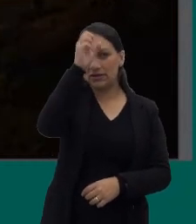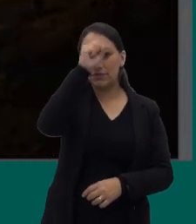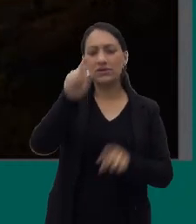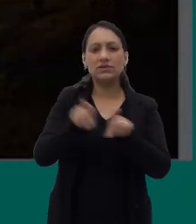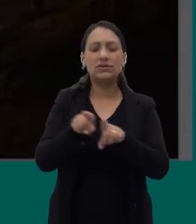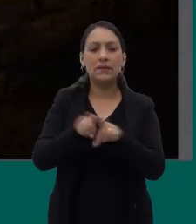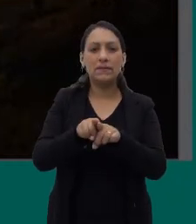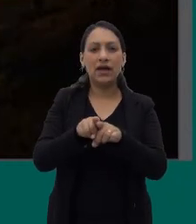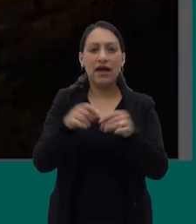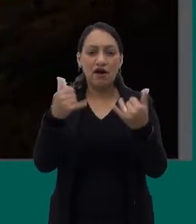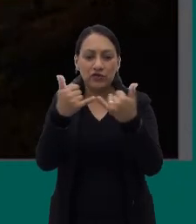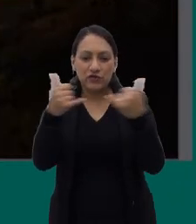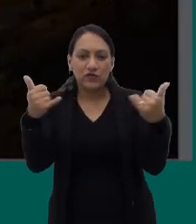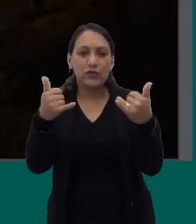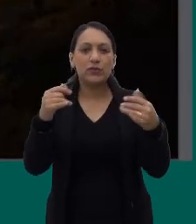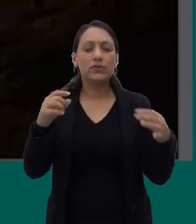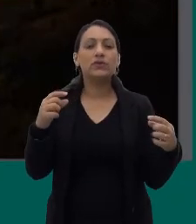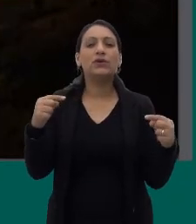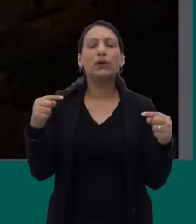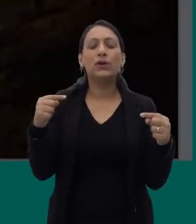ligam à vida.